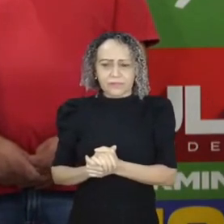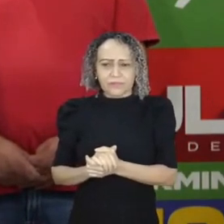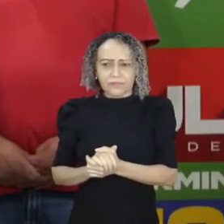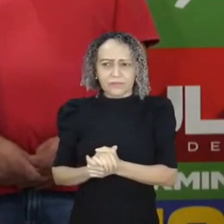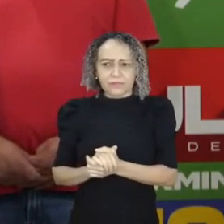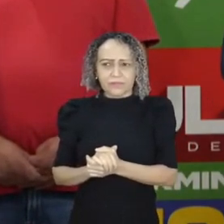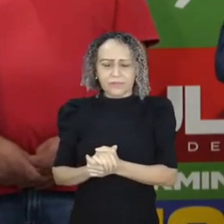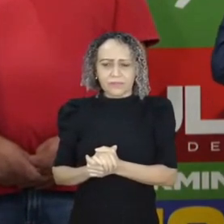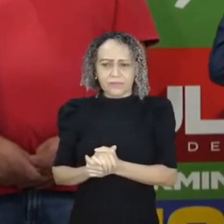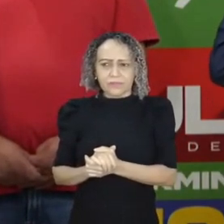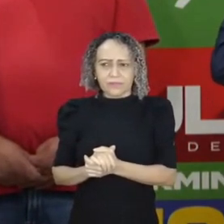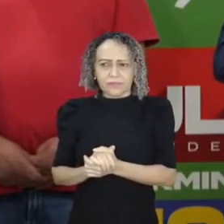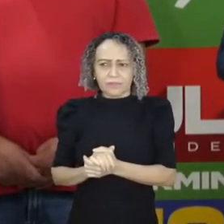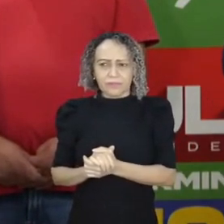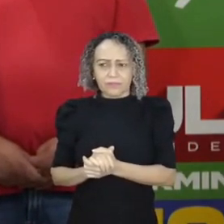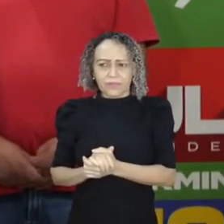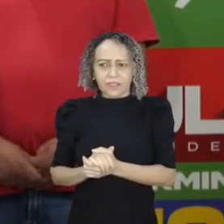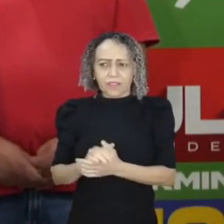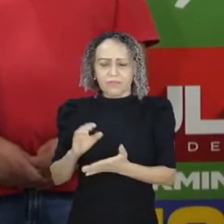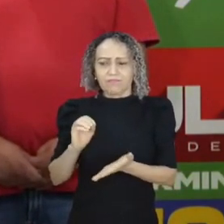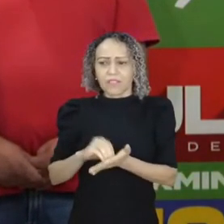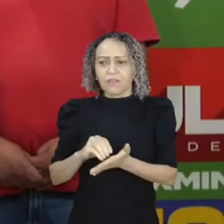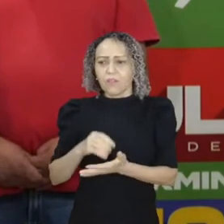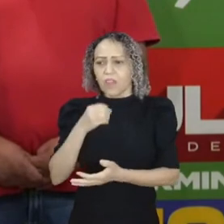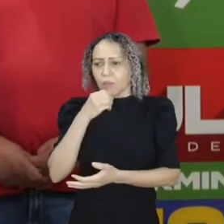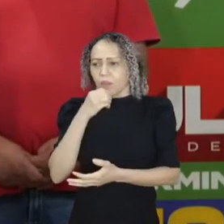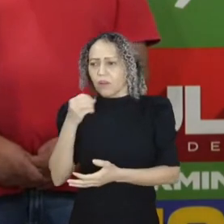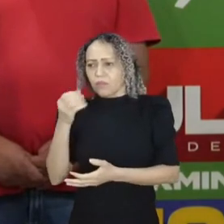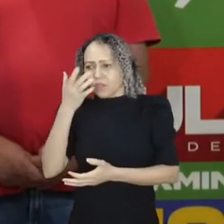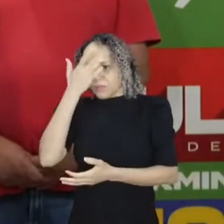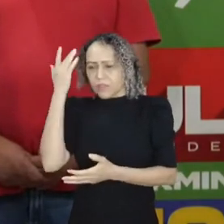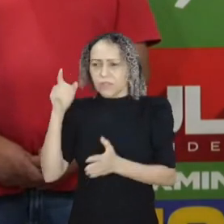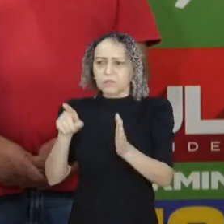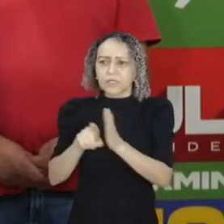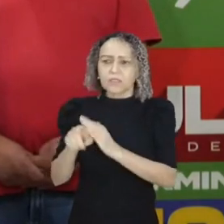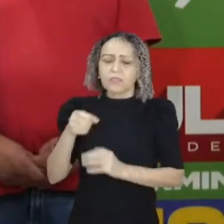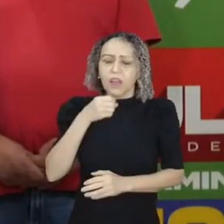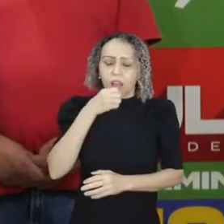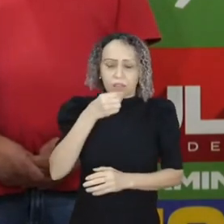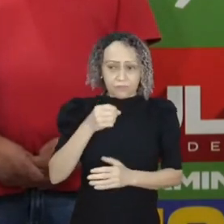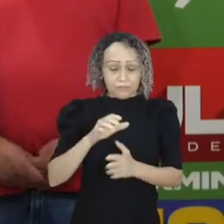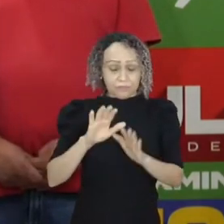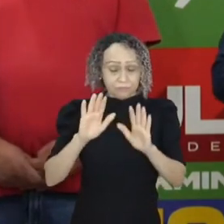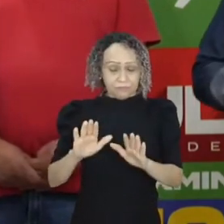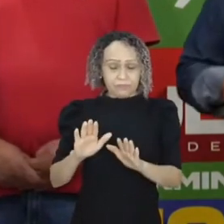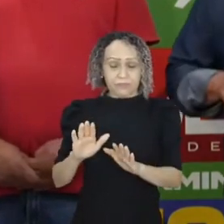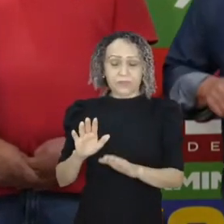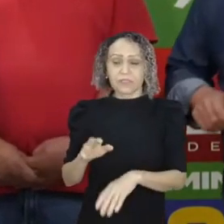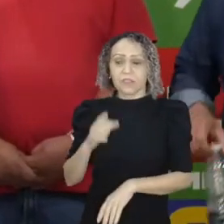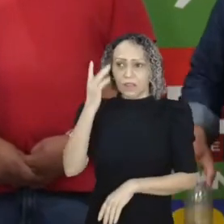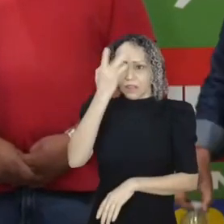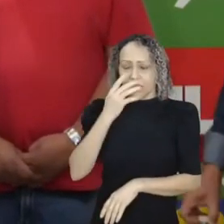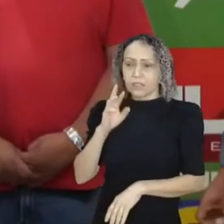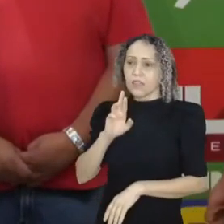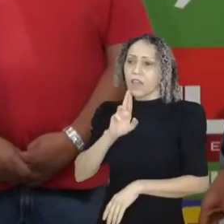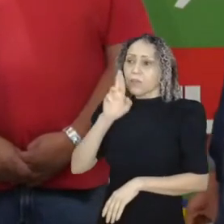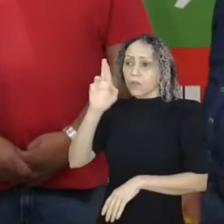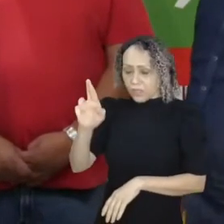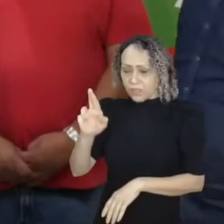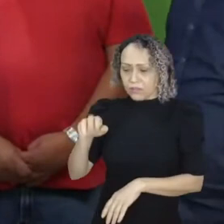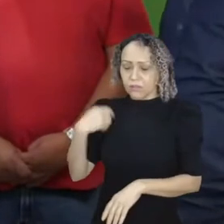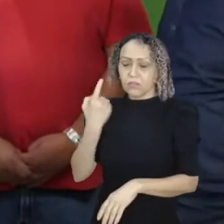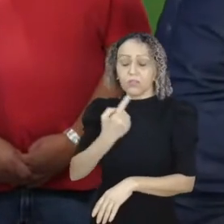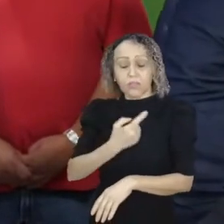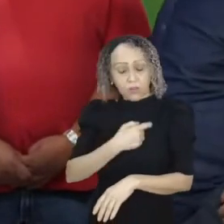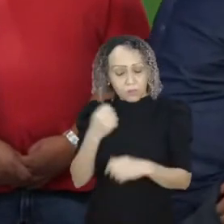o que eu avalia isso, vai tentar convencê-la a regressar essa posição? Como... Não, veja bem, a gente tem que respeitar as pessoas,